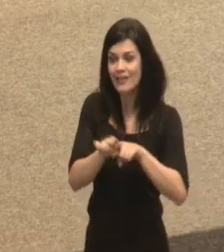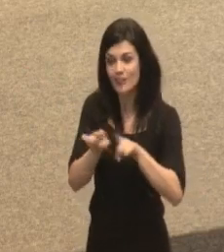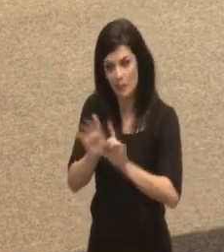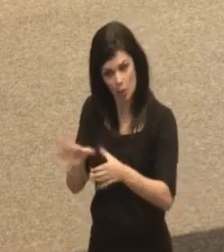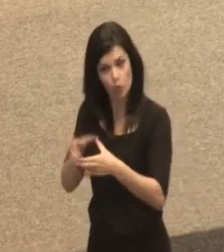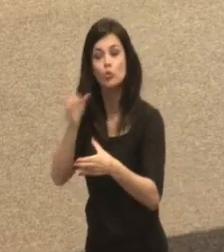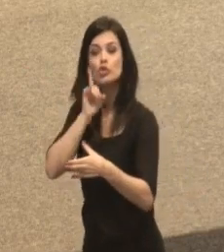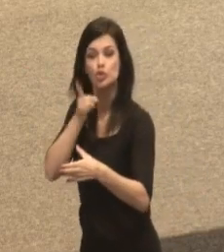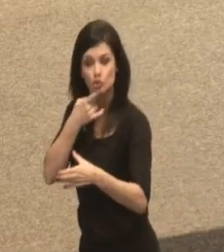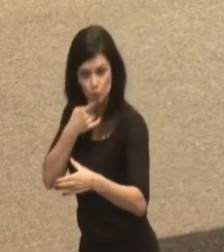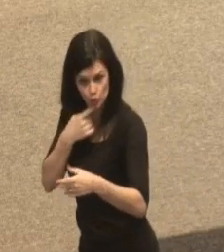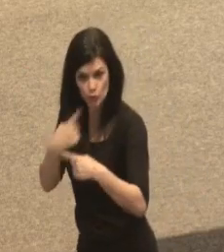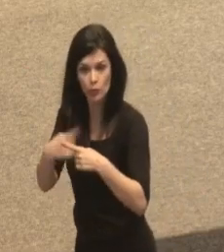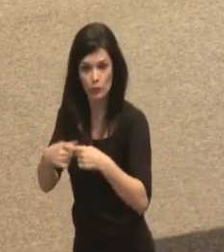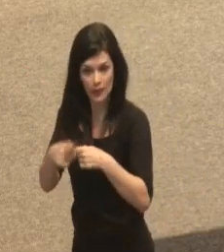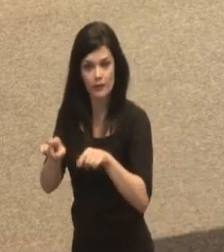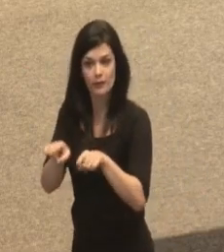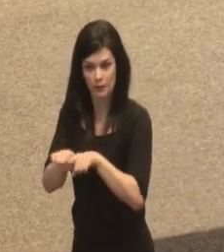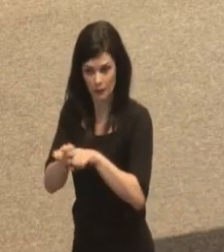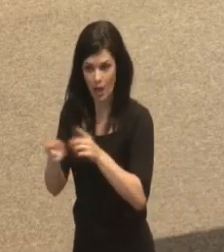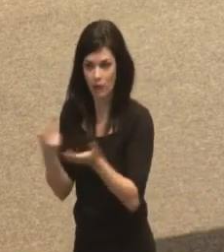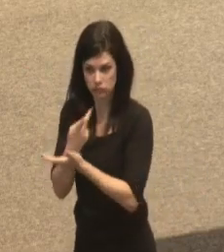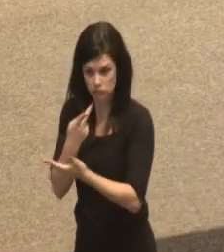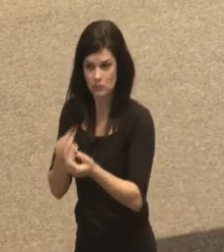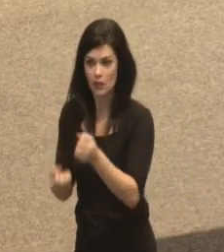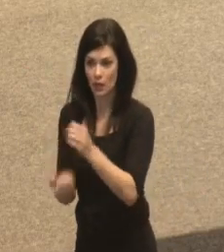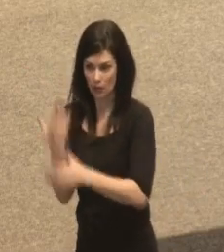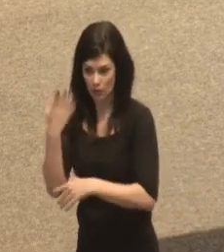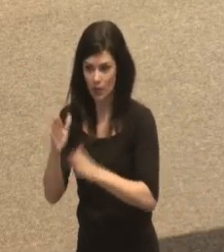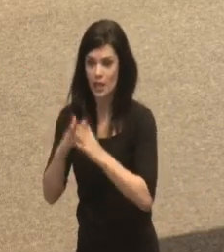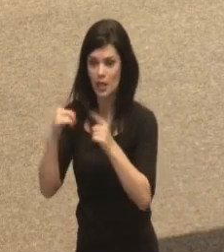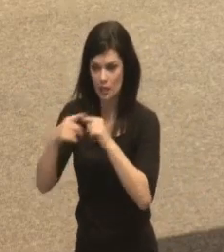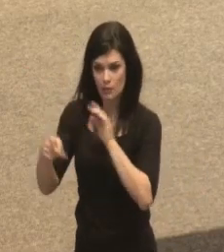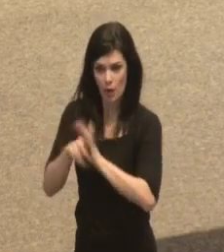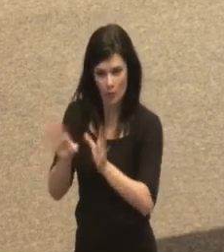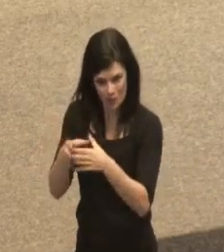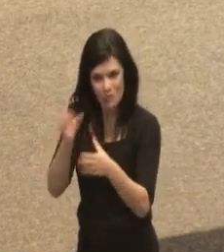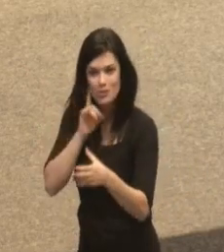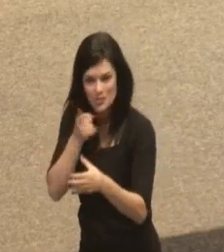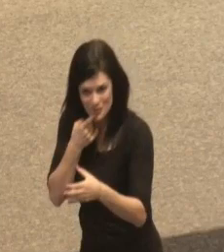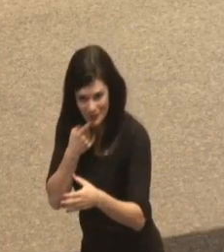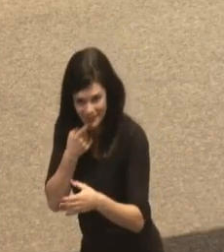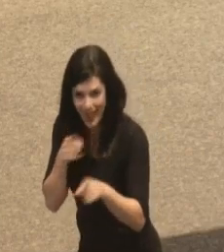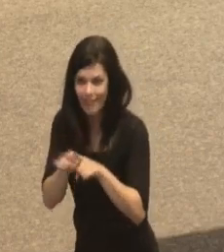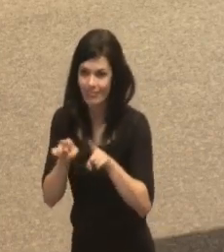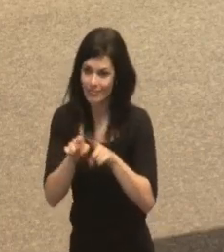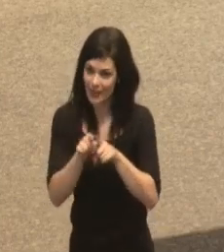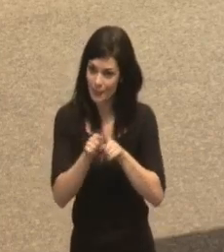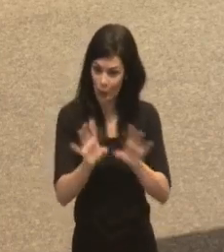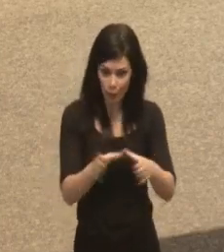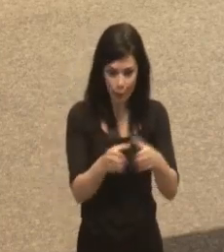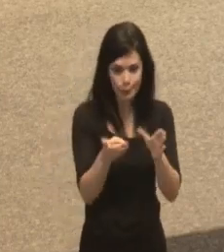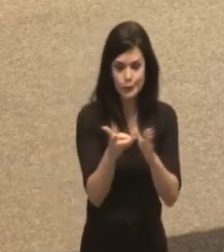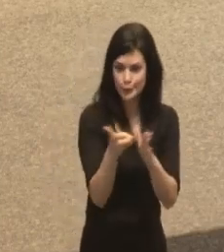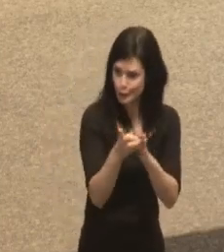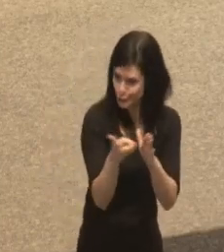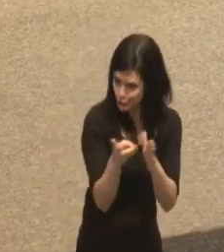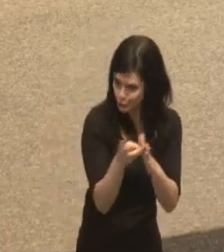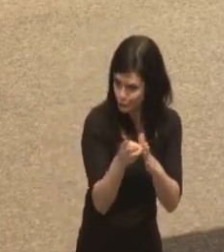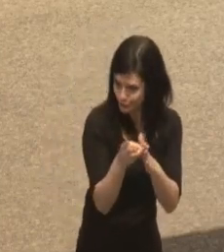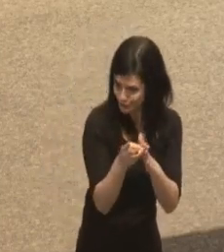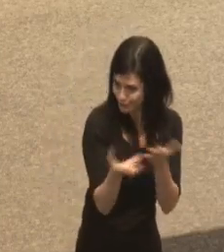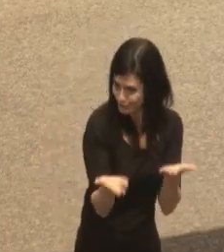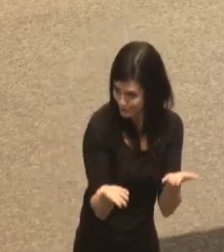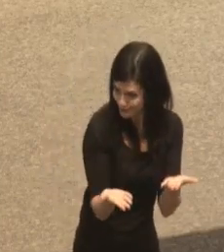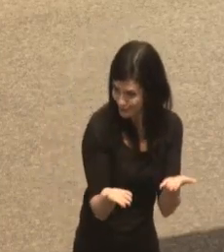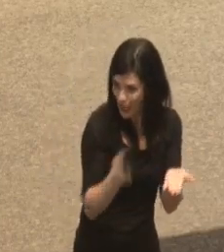missionários surdos plantando igrejas entre os surdos, vai chegar em várias tribos indígenas, porque nós temos missionários pregando o evangelho